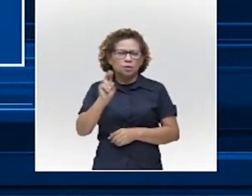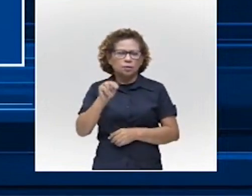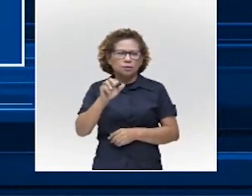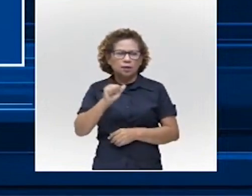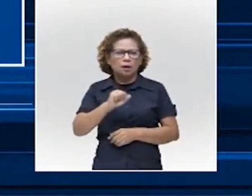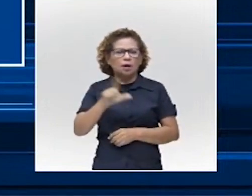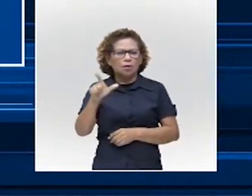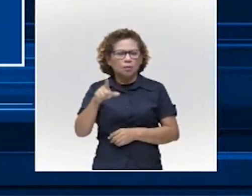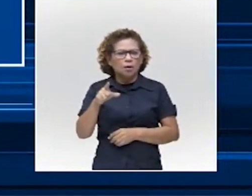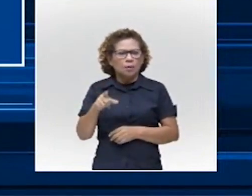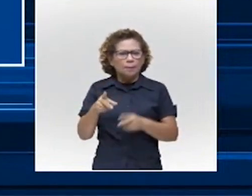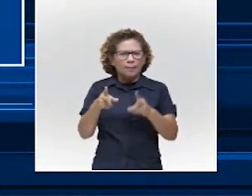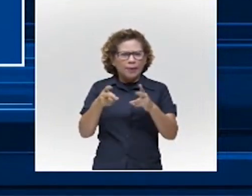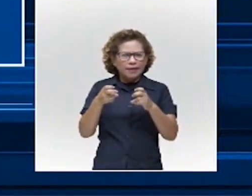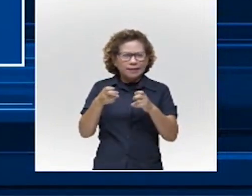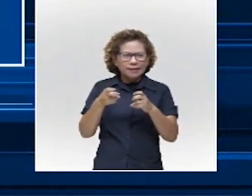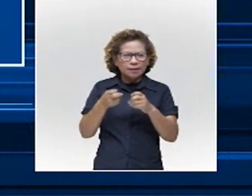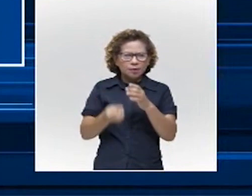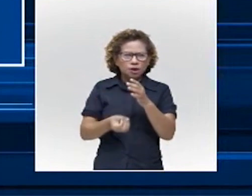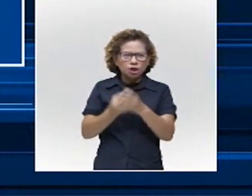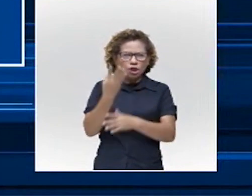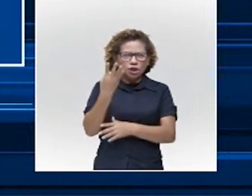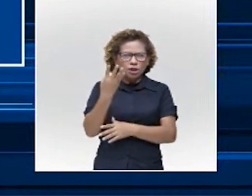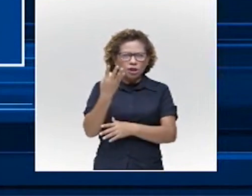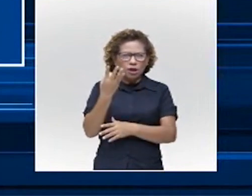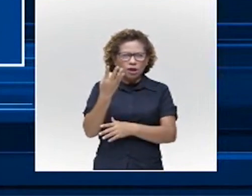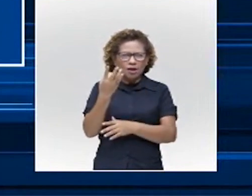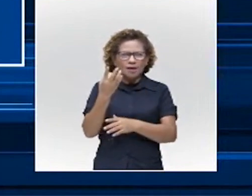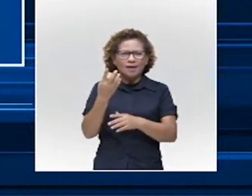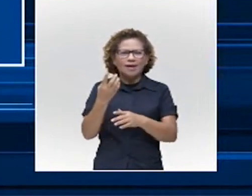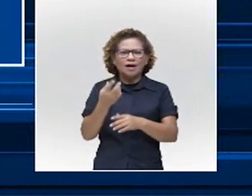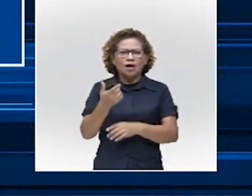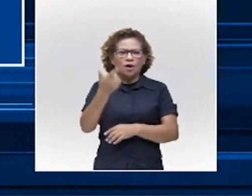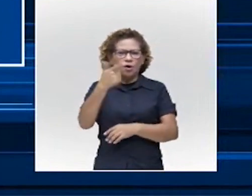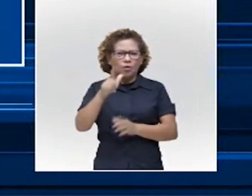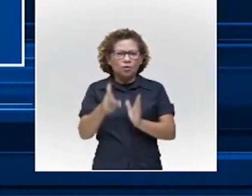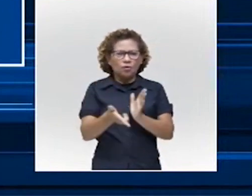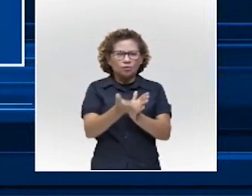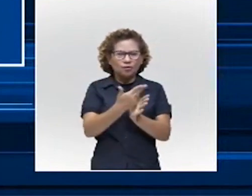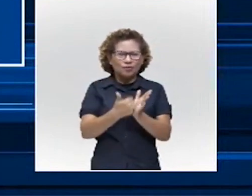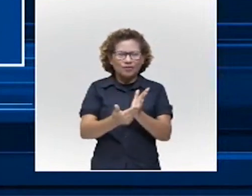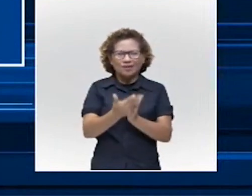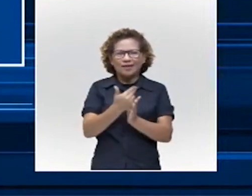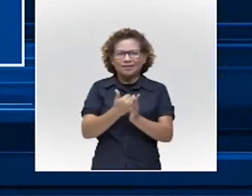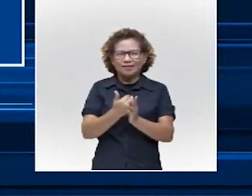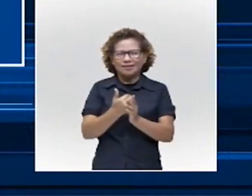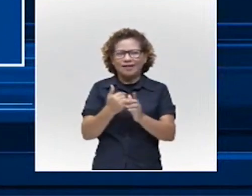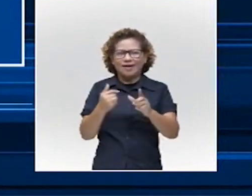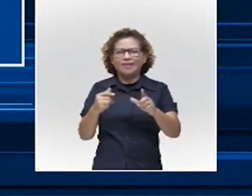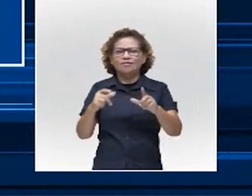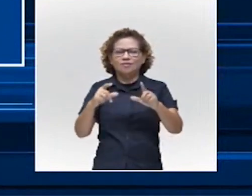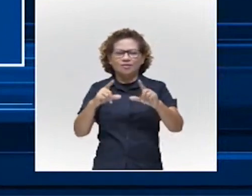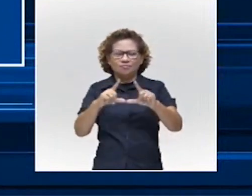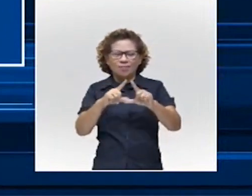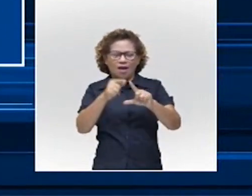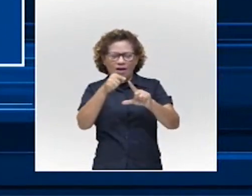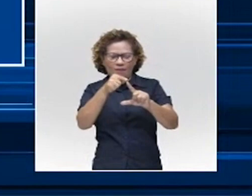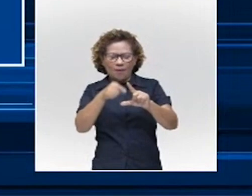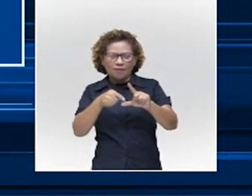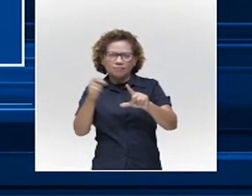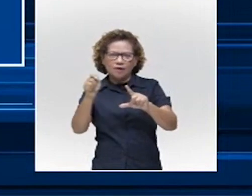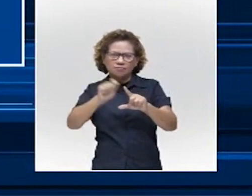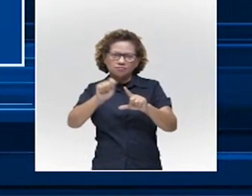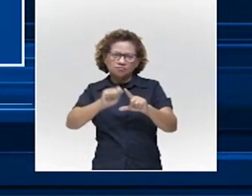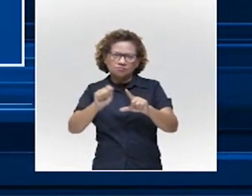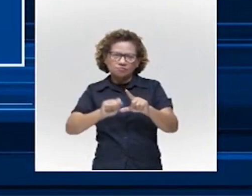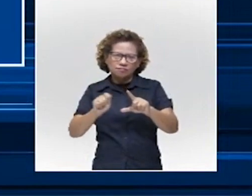nosso quadrado ele é dividido em dois triângulos retângulos. E aí eu vou utilizar o nosso teorema de